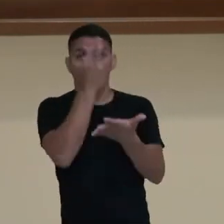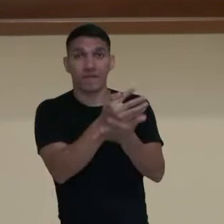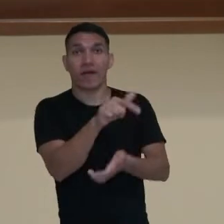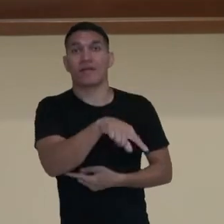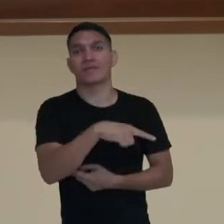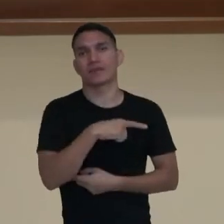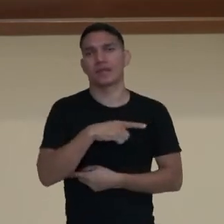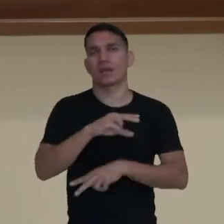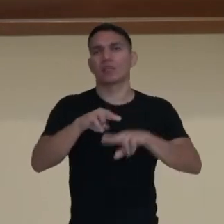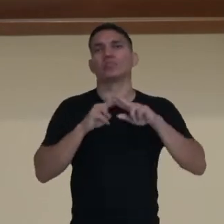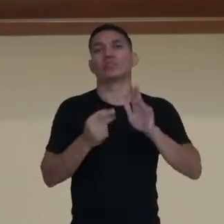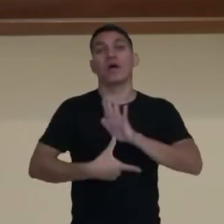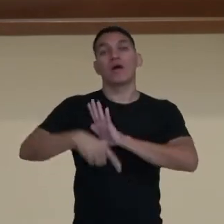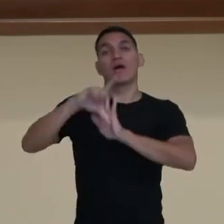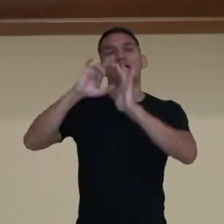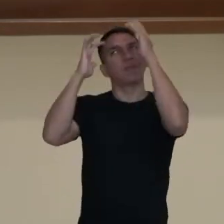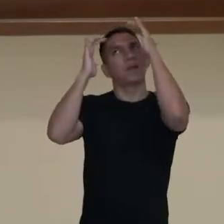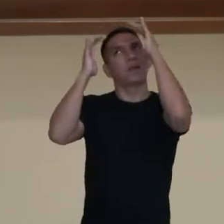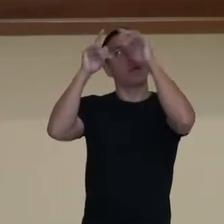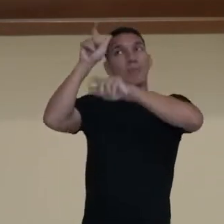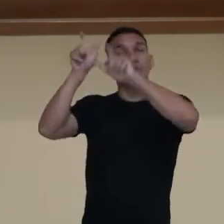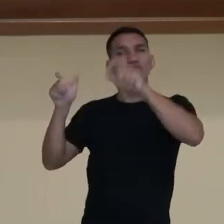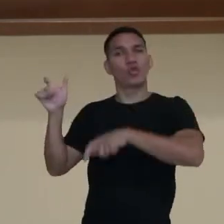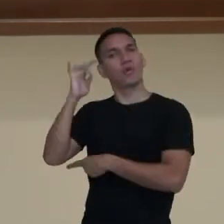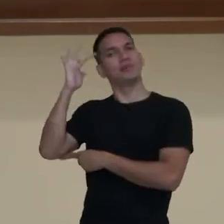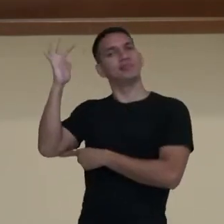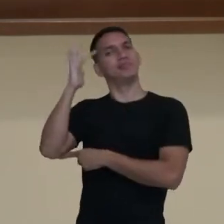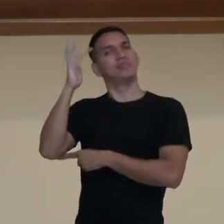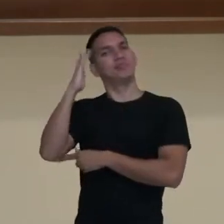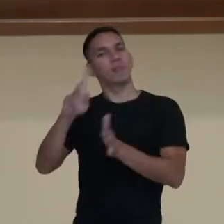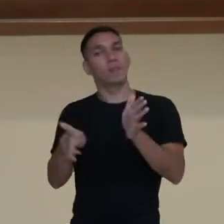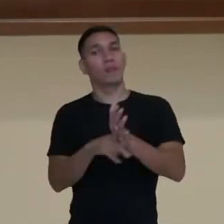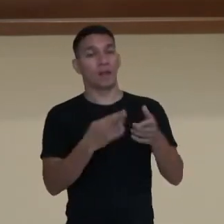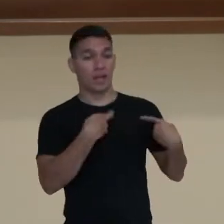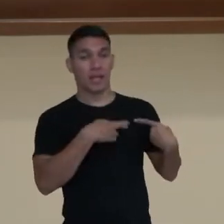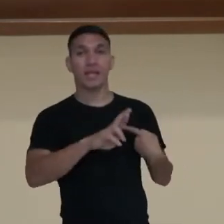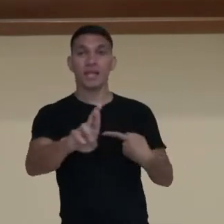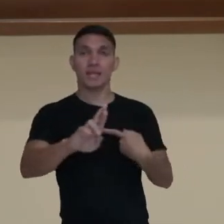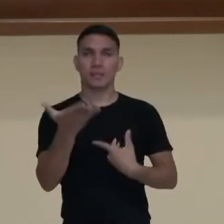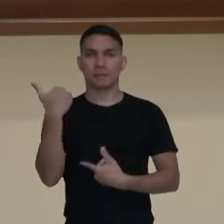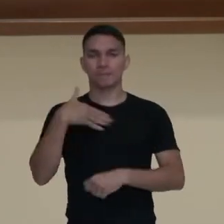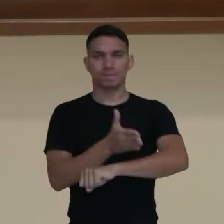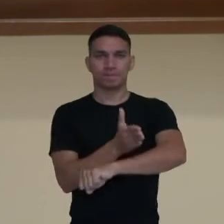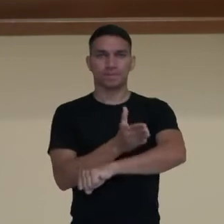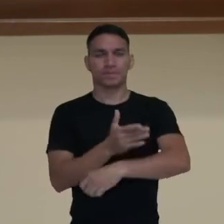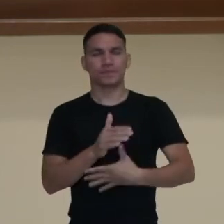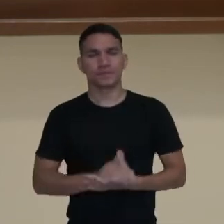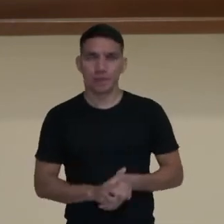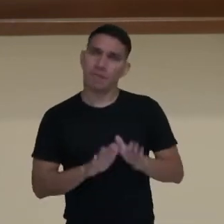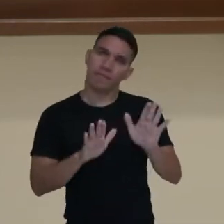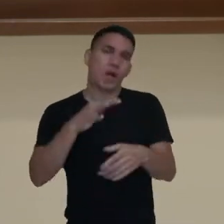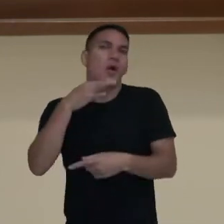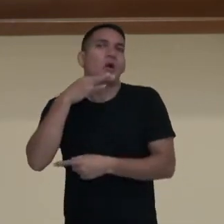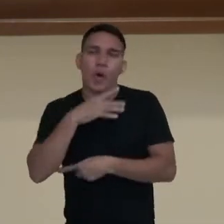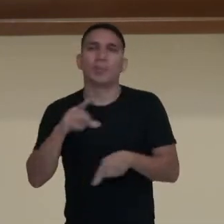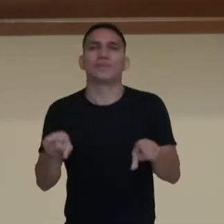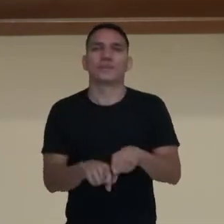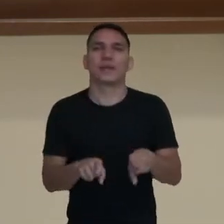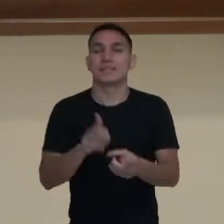foram pensadas por filósofos, religiosos da época. Mas é claro que eles estavam em